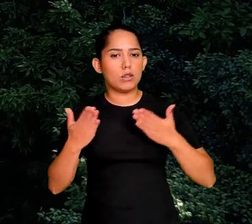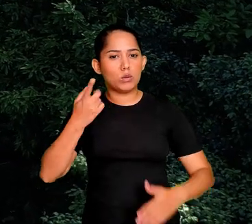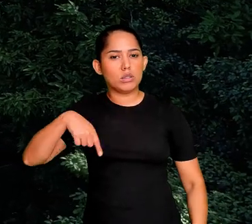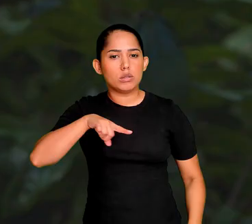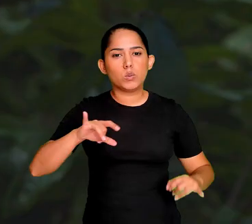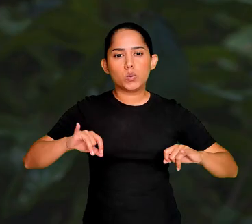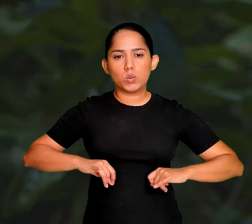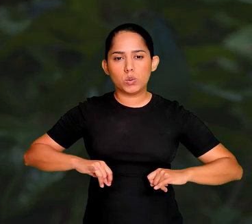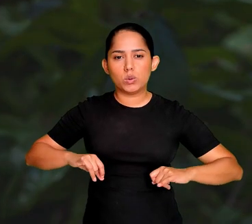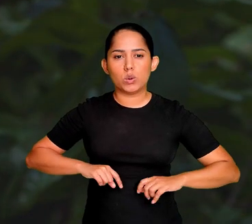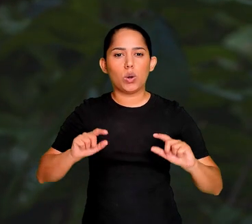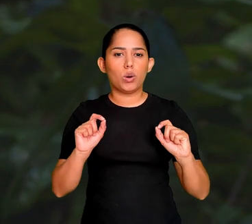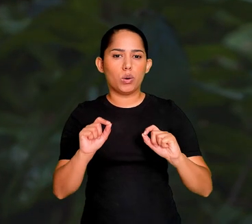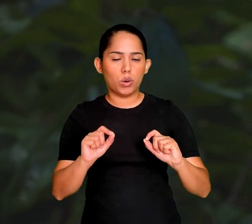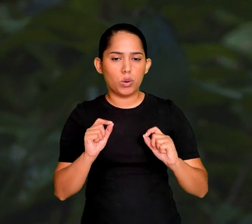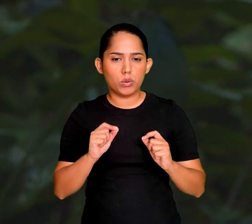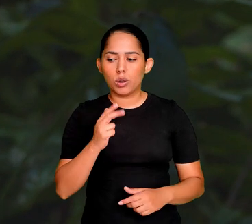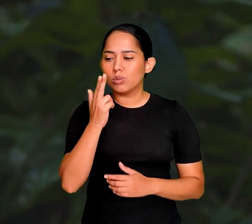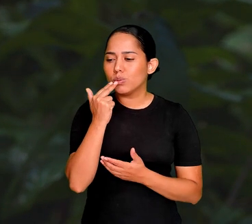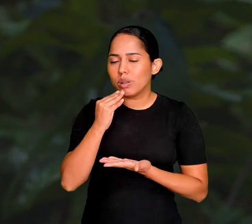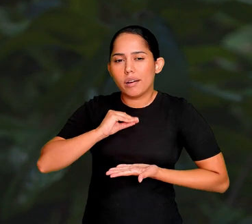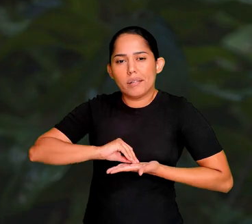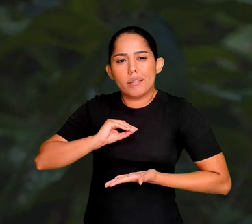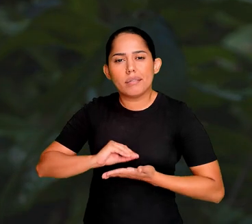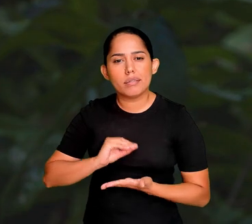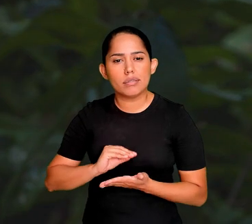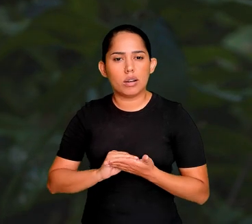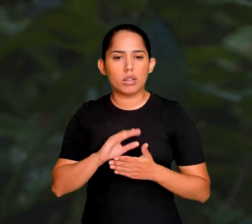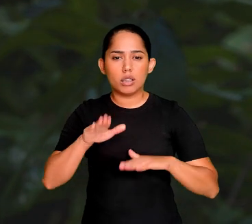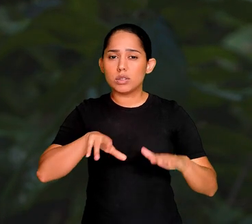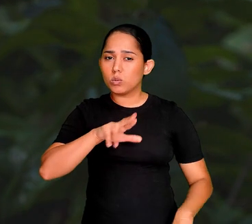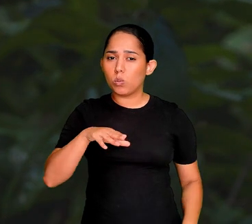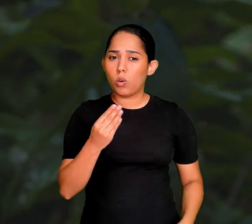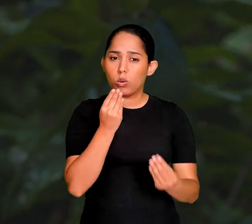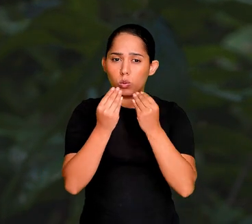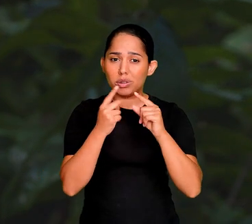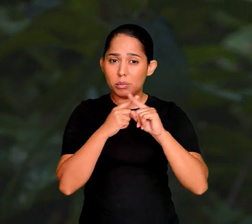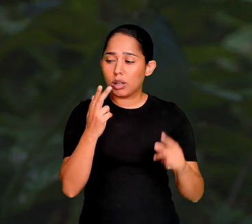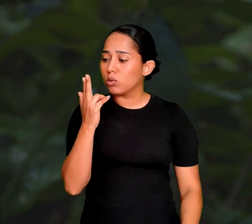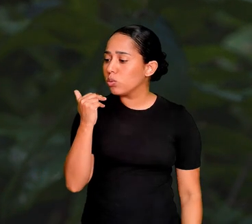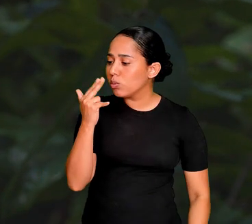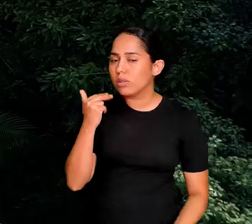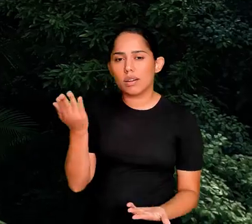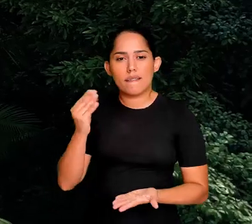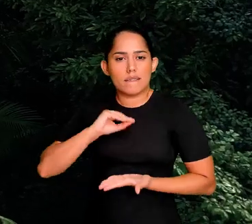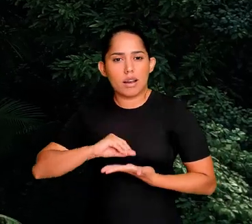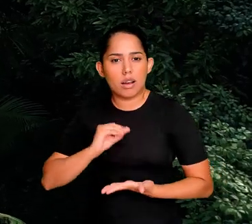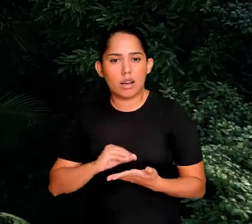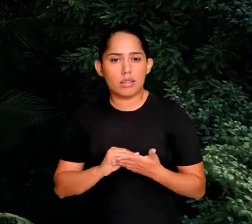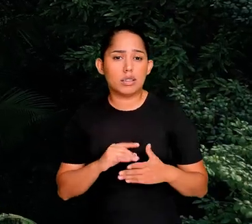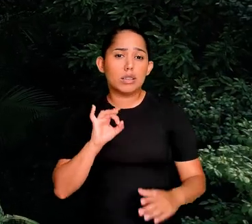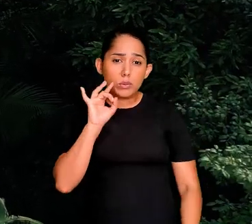Hoje a gente sofre muito de desnutrição, não é muitas vezes nem de comida, mas de nutrientes.